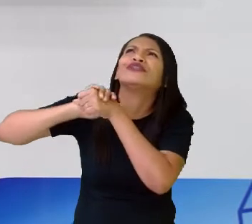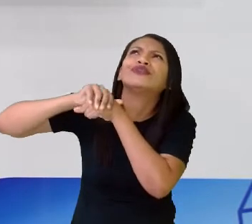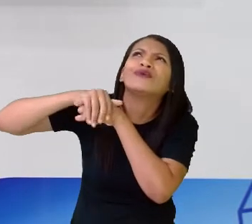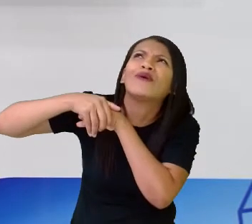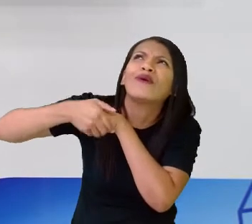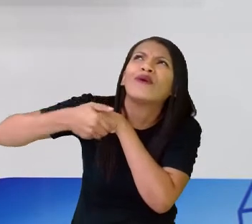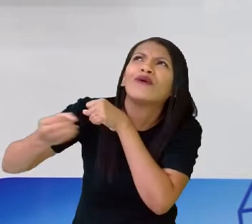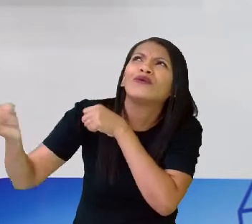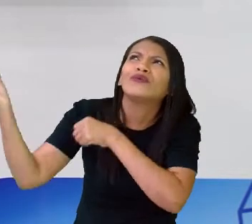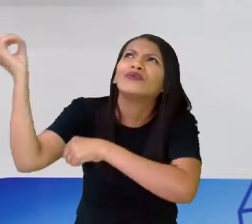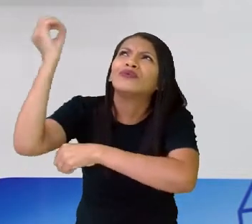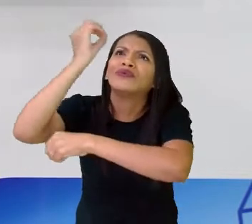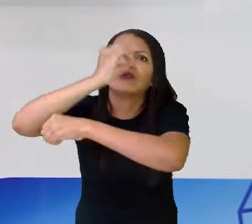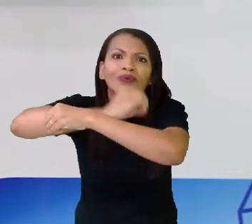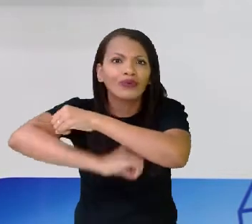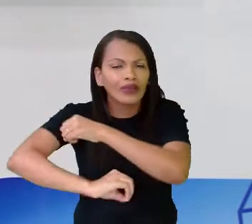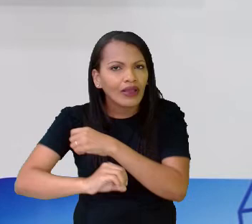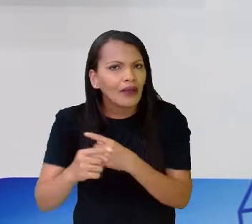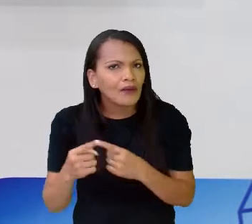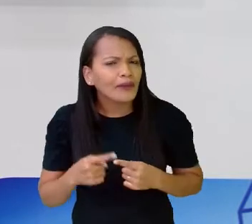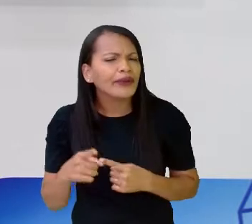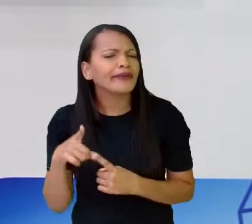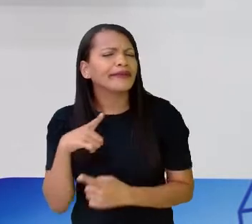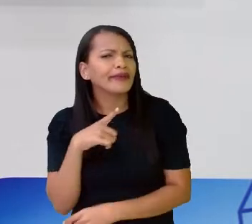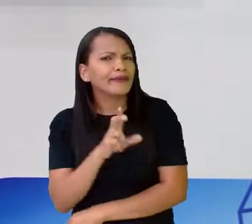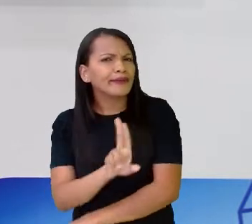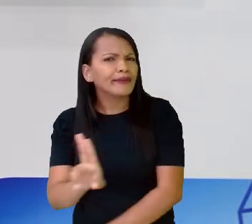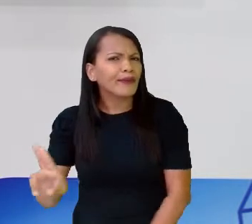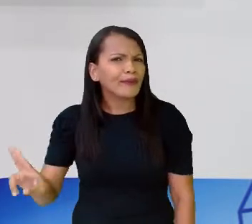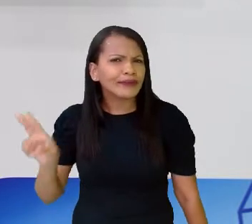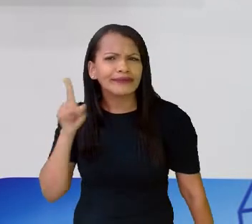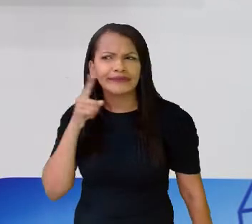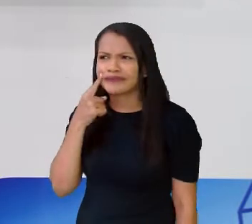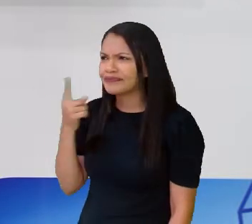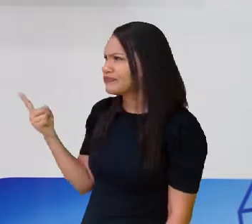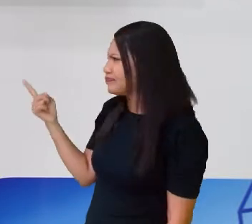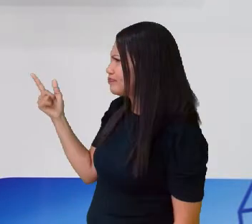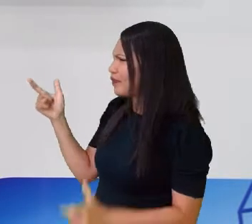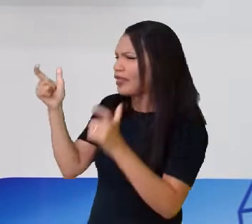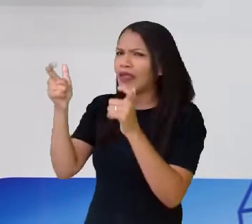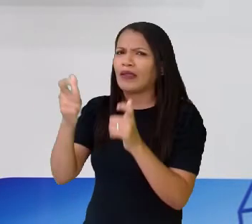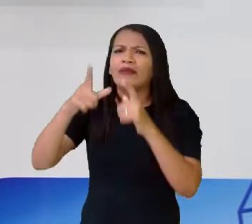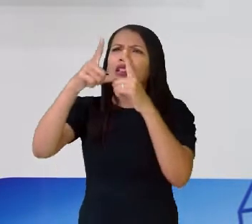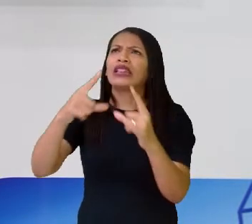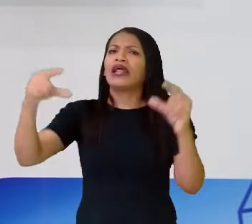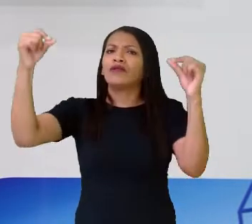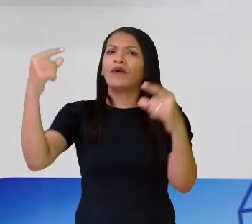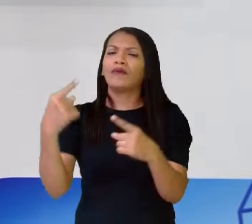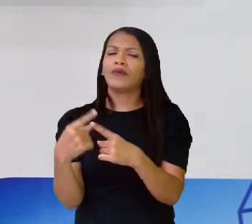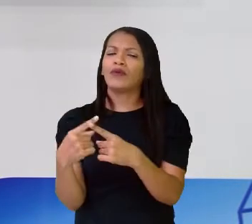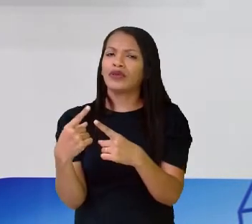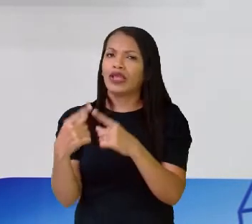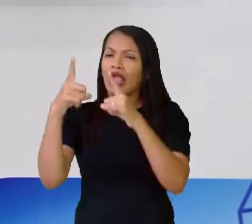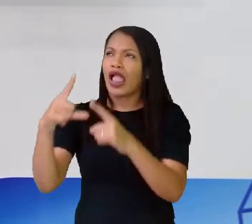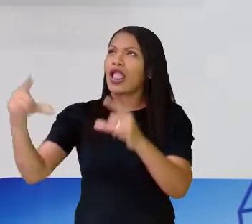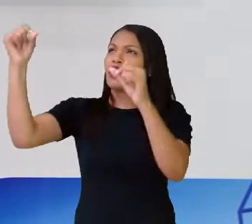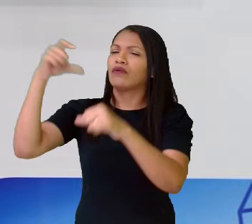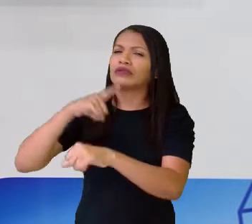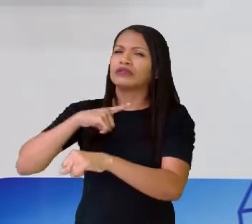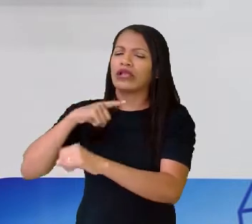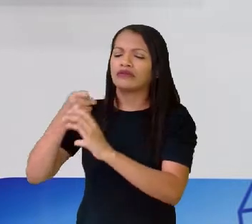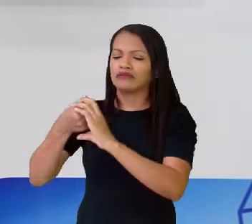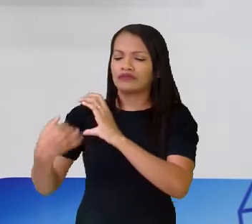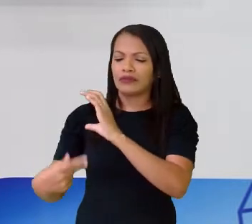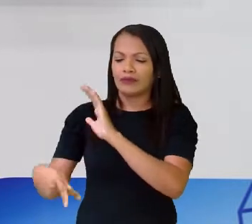será que tem esse nome, professora Sinara? Porque a Lua tem uma característica de ser rochosa, são rochas.